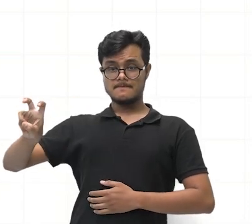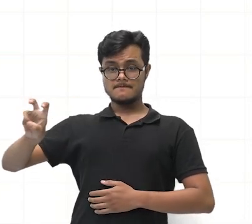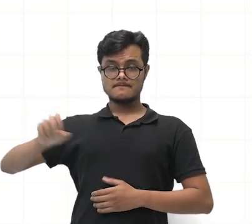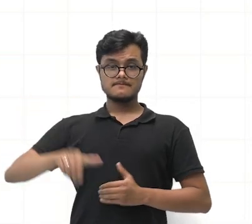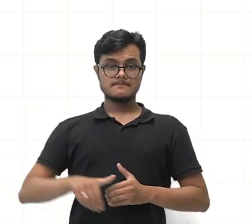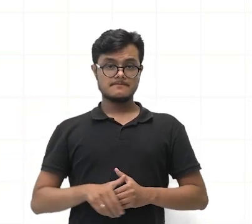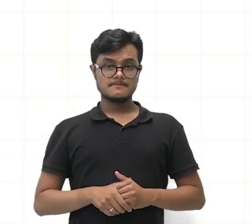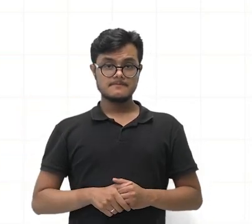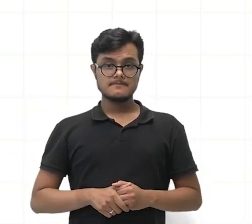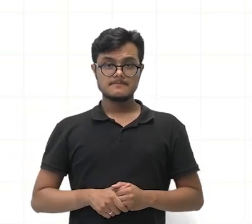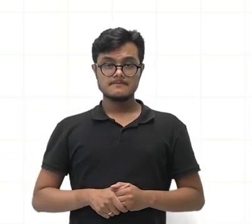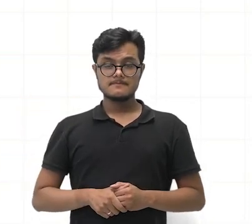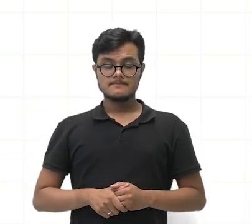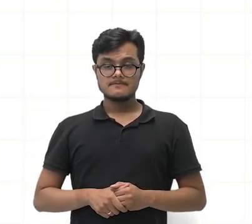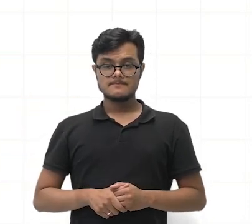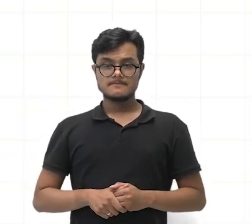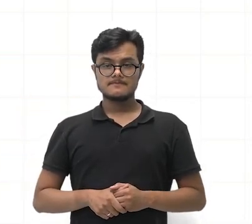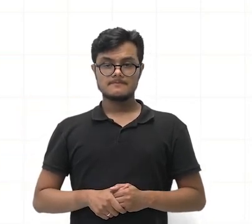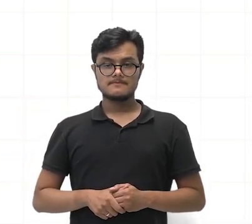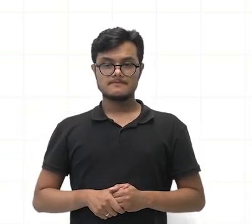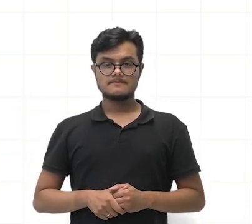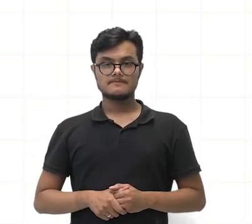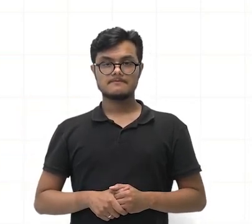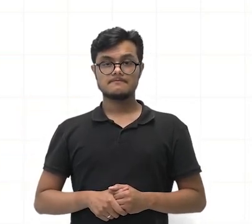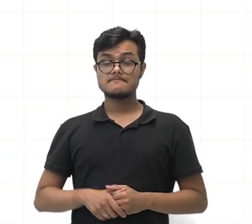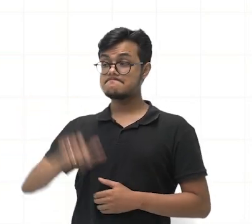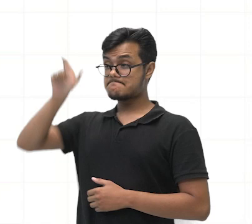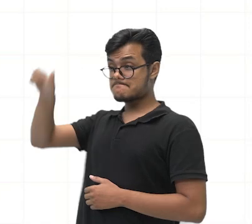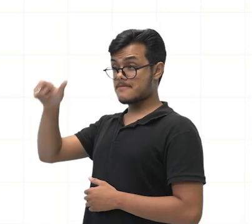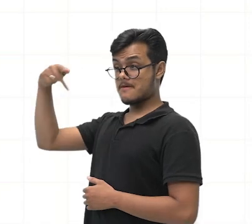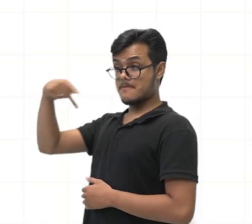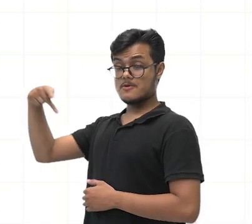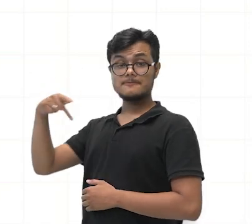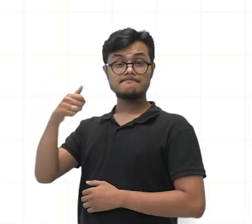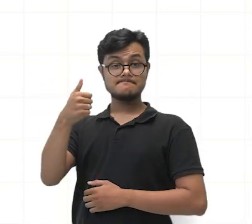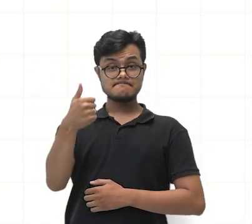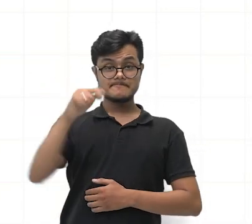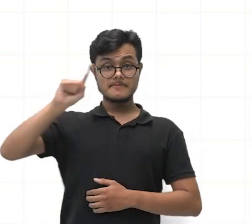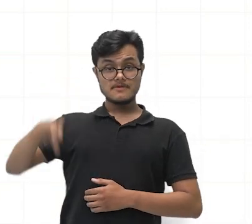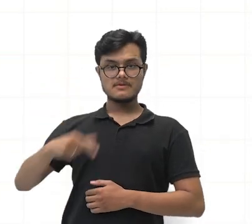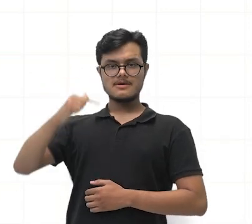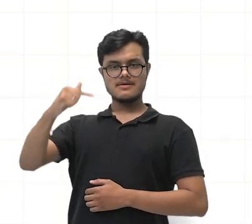1,85 metros. E o professor Paulo,